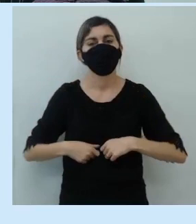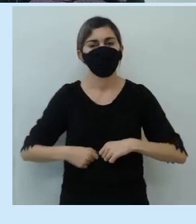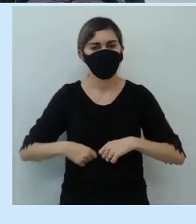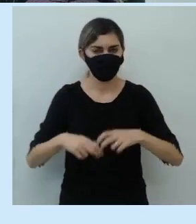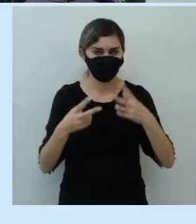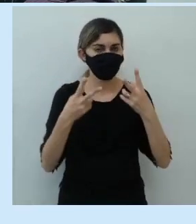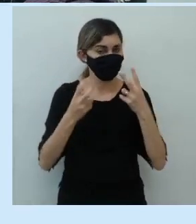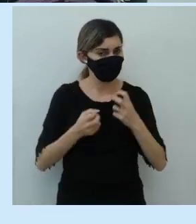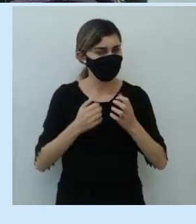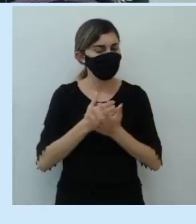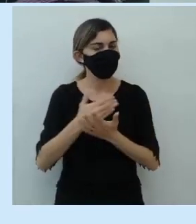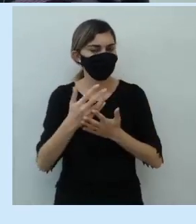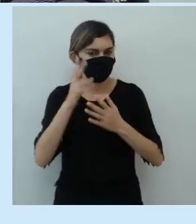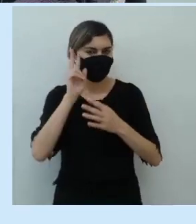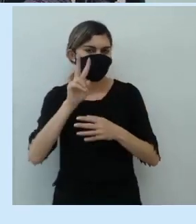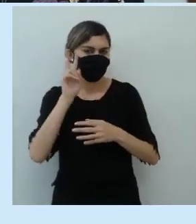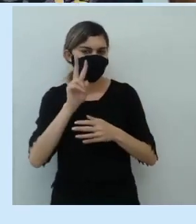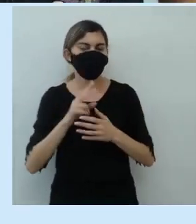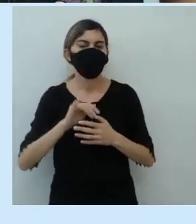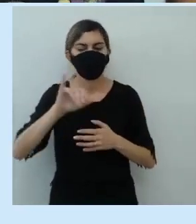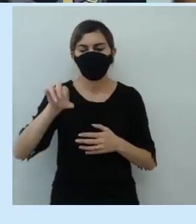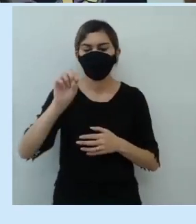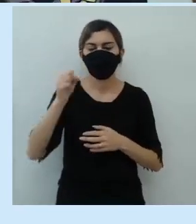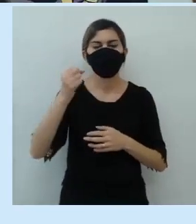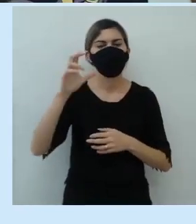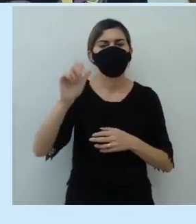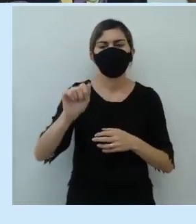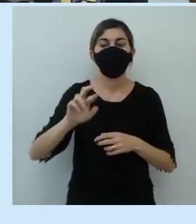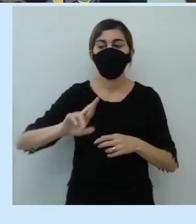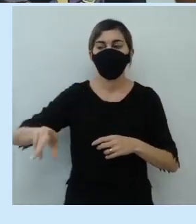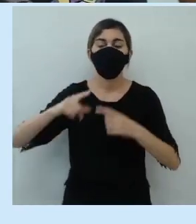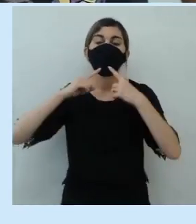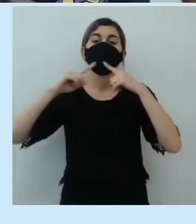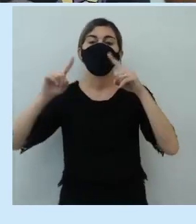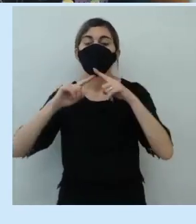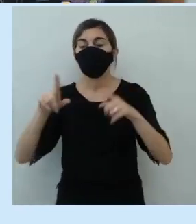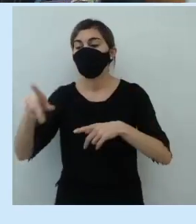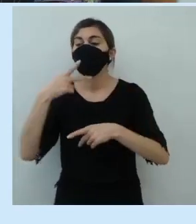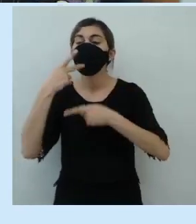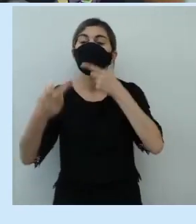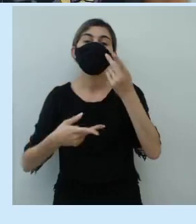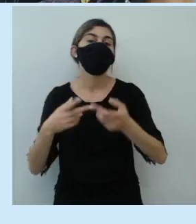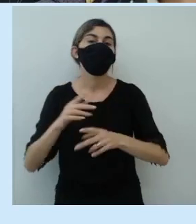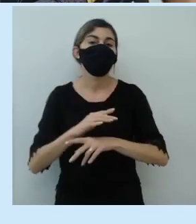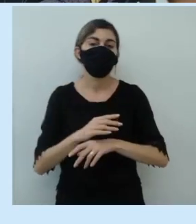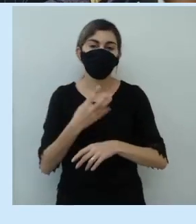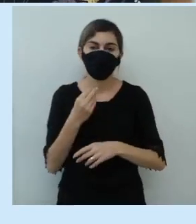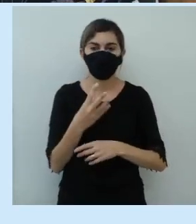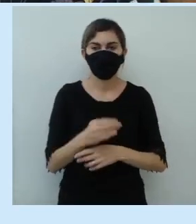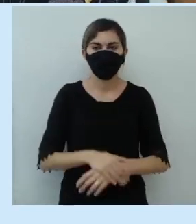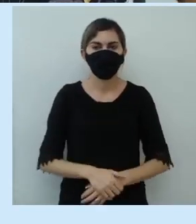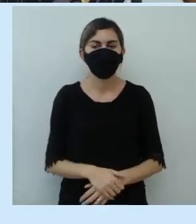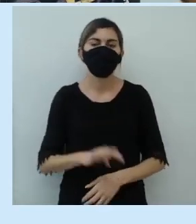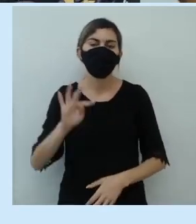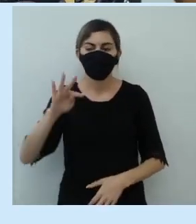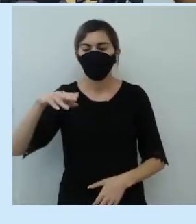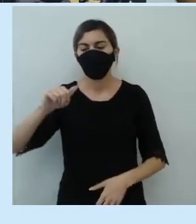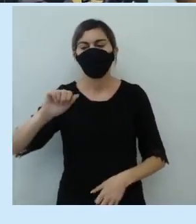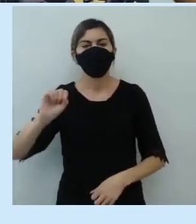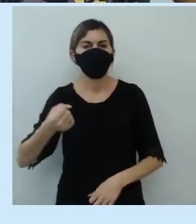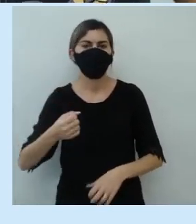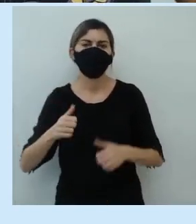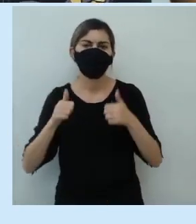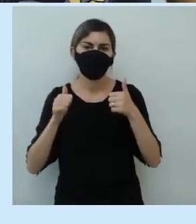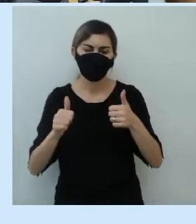Percebeu o começo da história? Aí Jéssica diz, não reclama, você fala demais. Tomás então, na